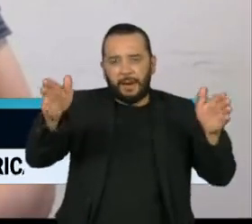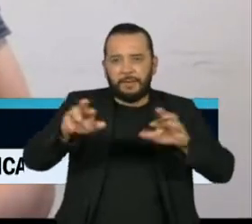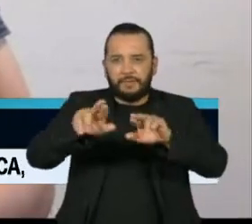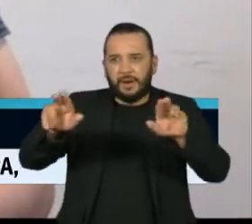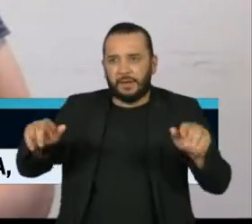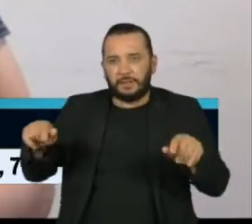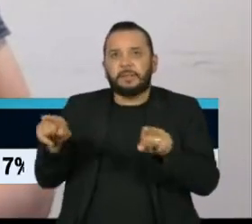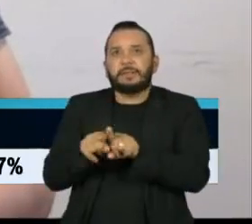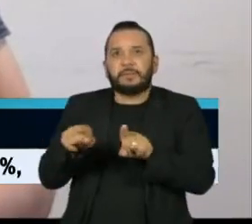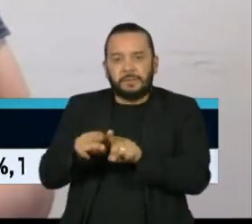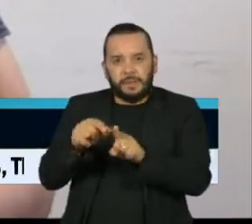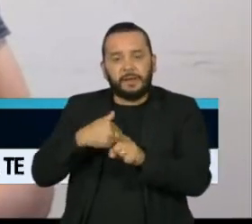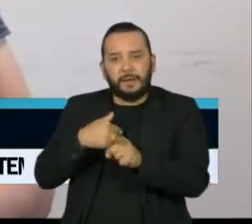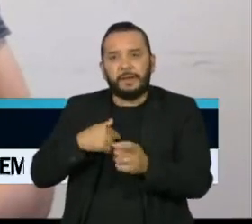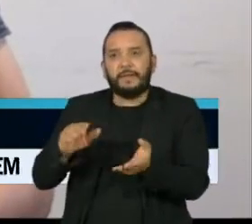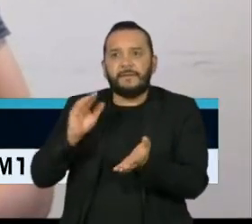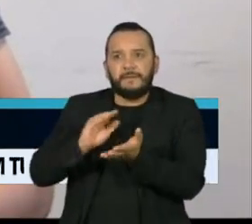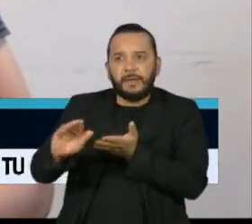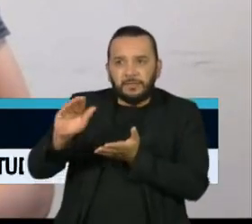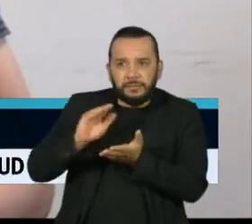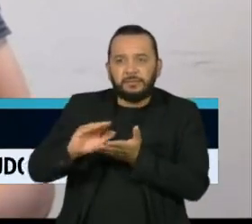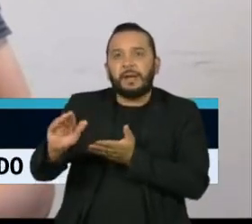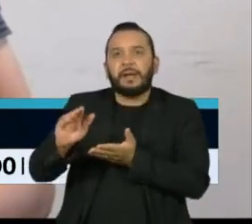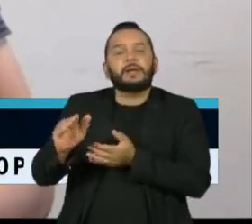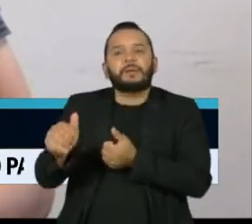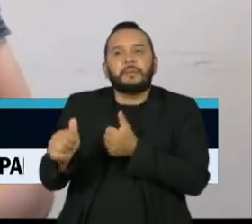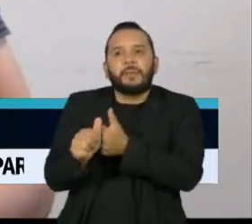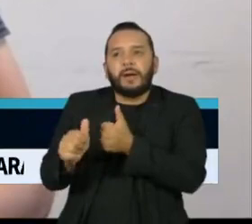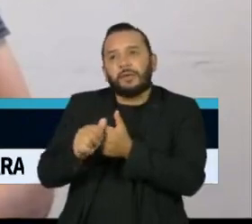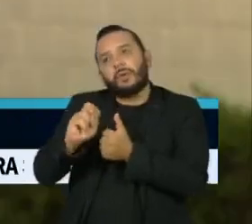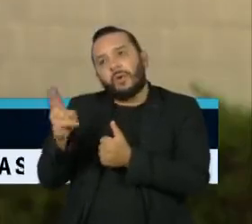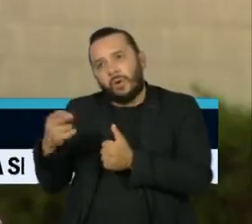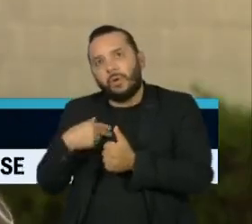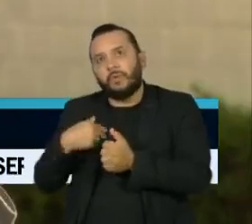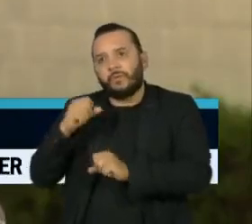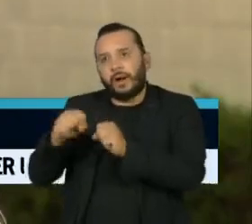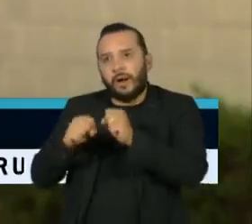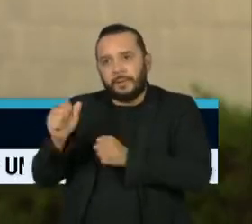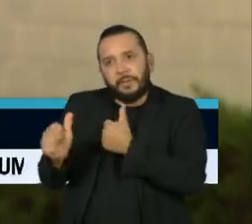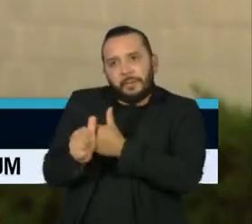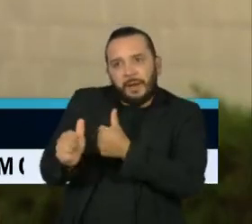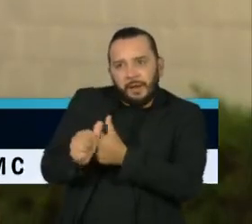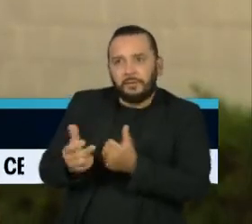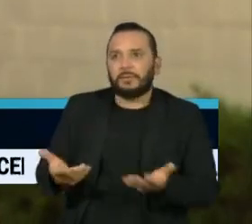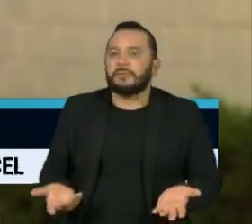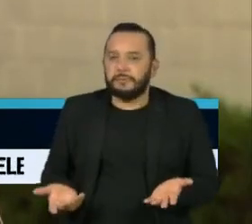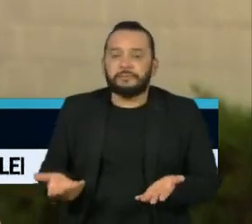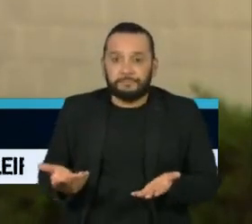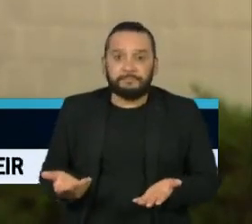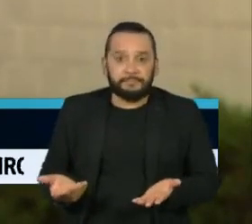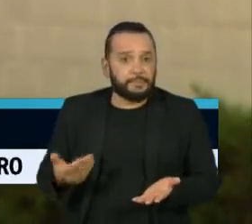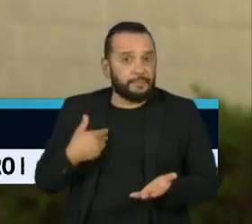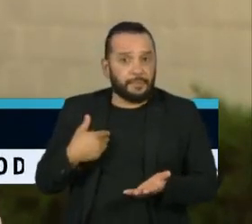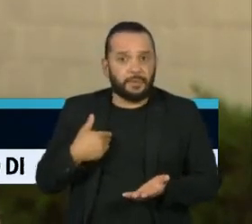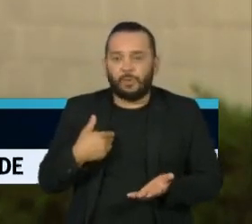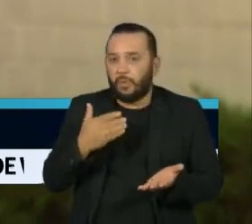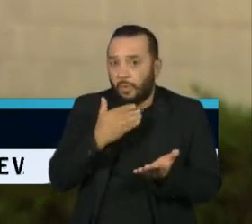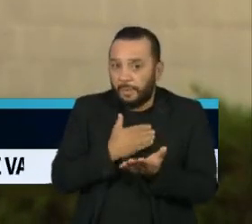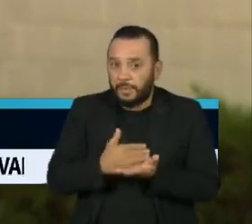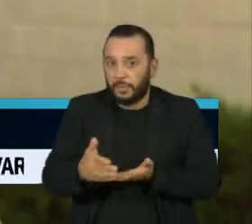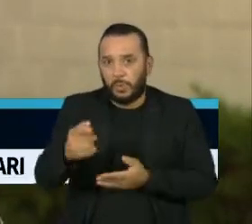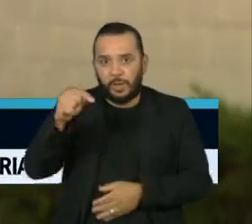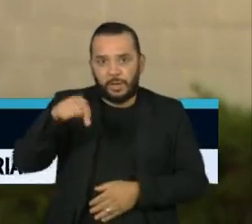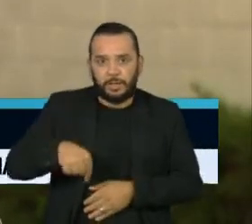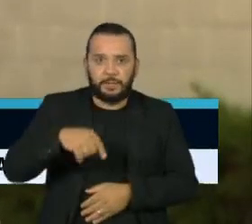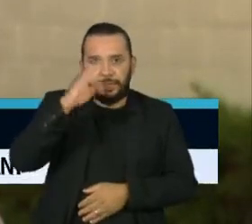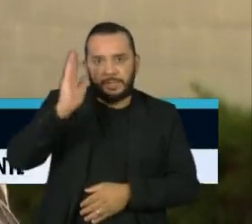ou fazer investimentos próximos, ou buscar fornecedores mais próximos. Essa onda mundial ainda não desembarcou no Brasil,